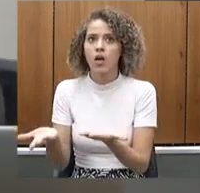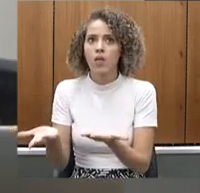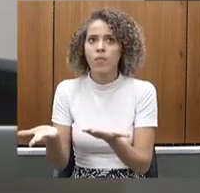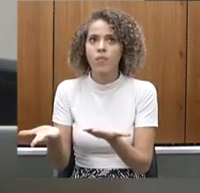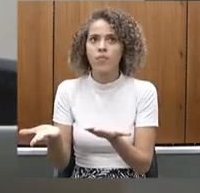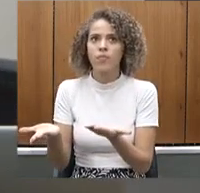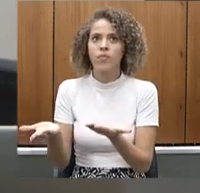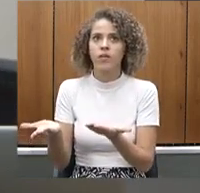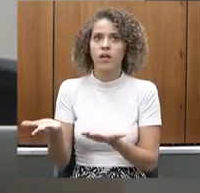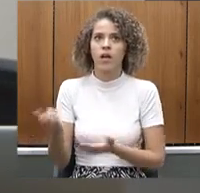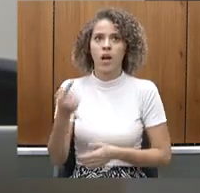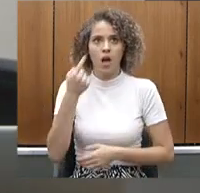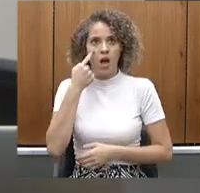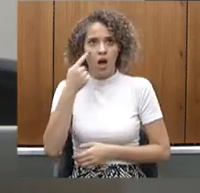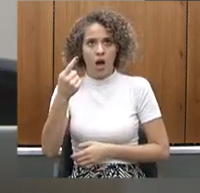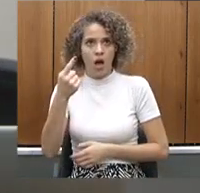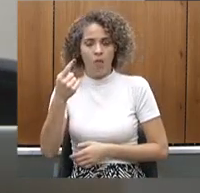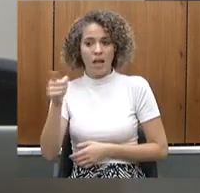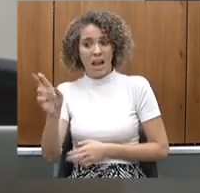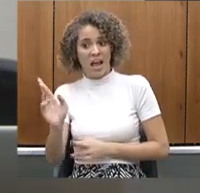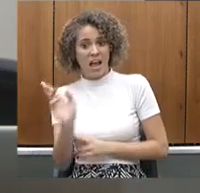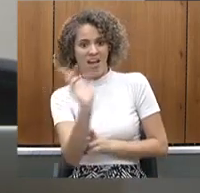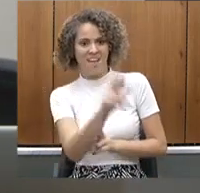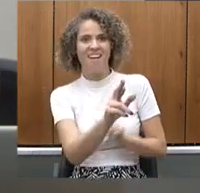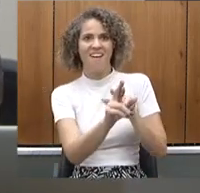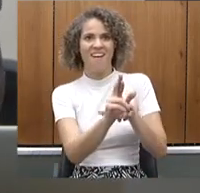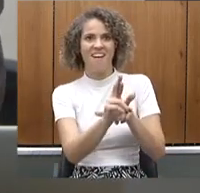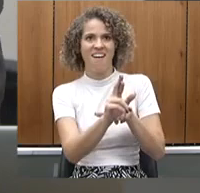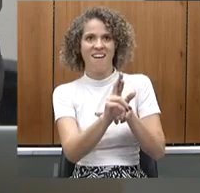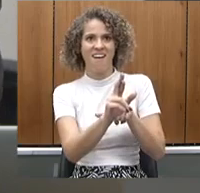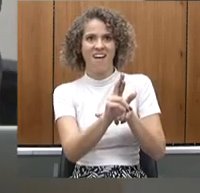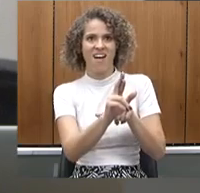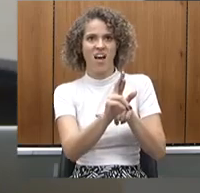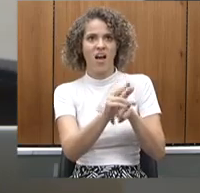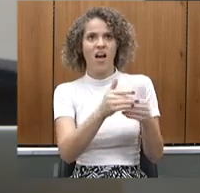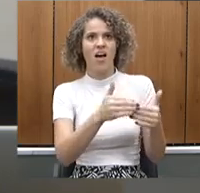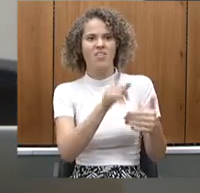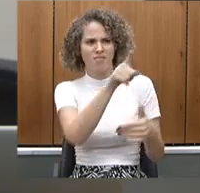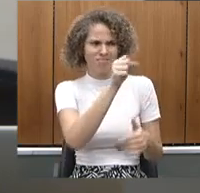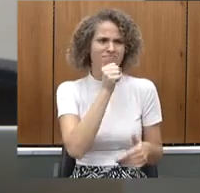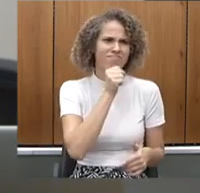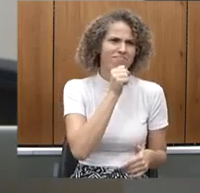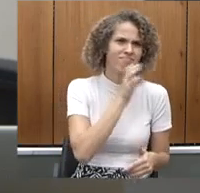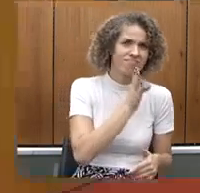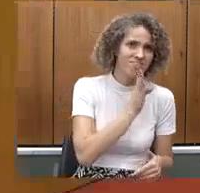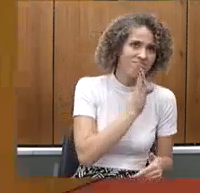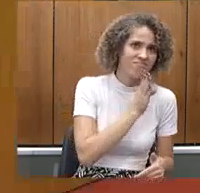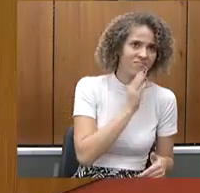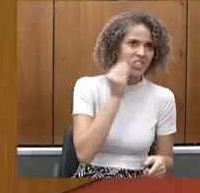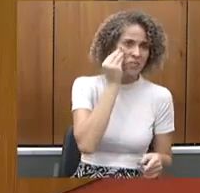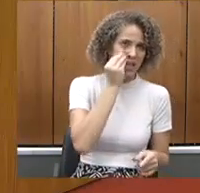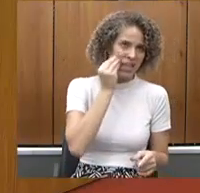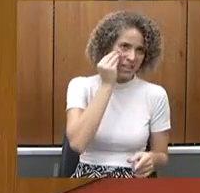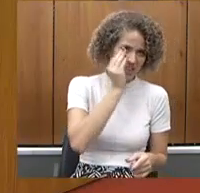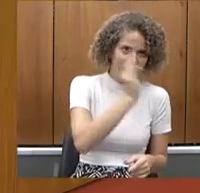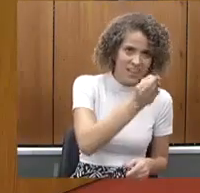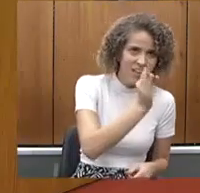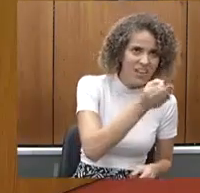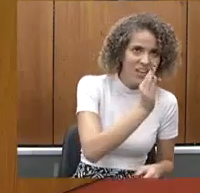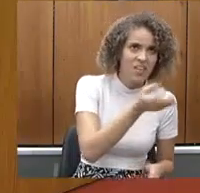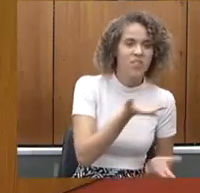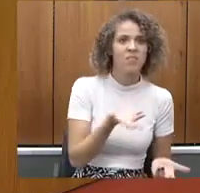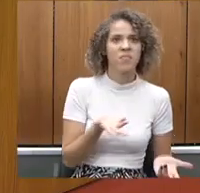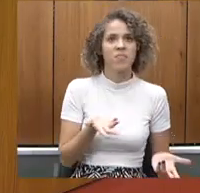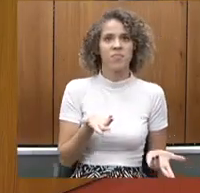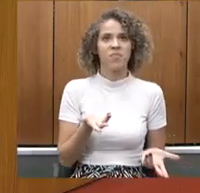porque é covinha que prepara o carinho do não obedecer já vai ficando mais velho de casa né experiente a gente vai